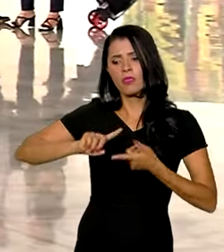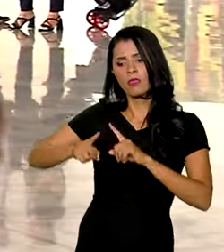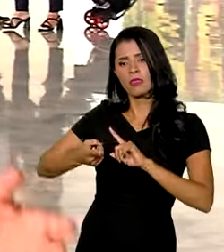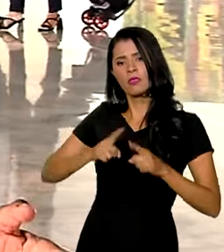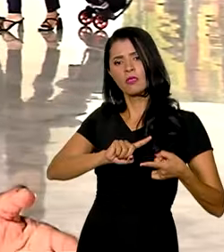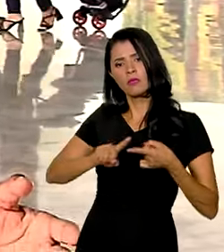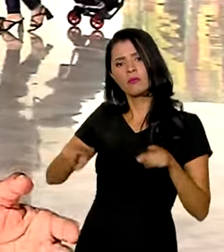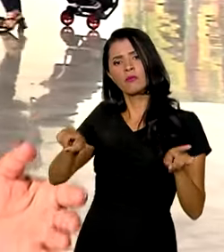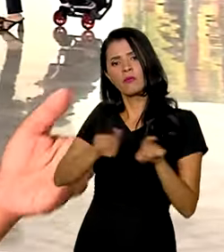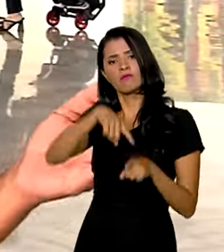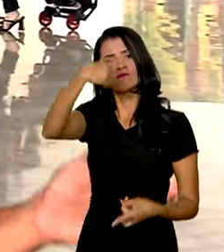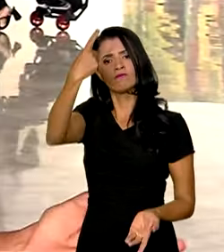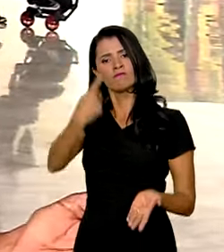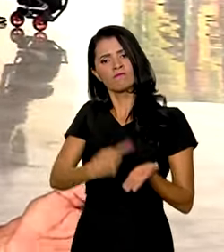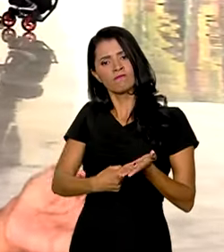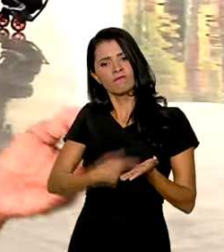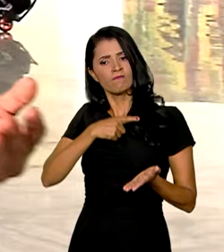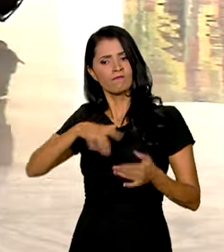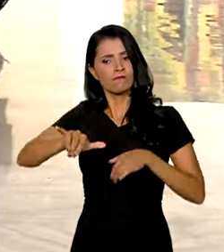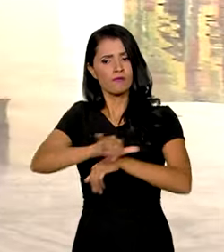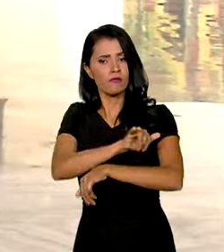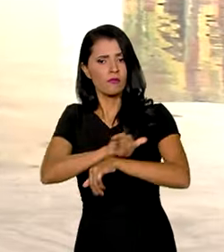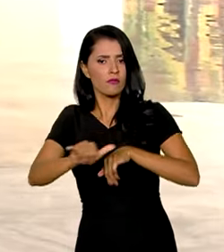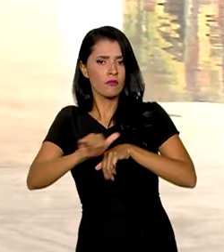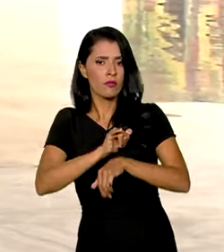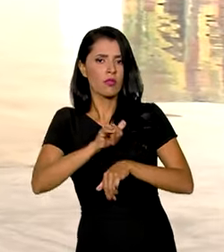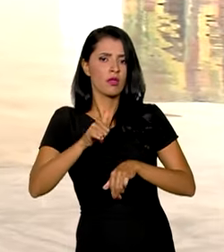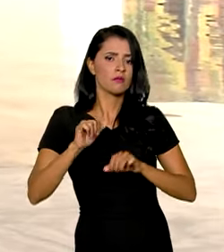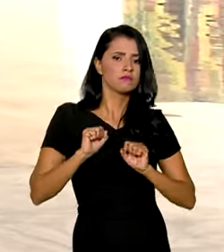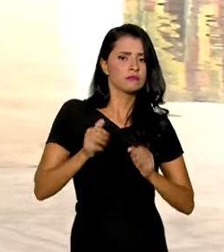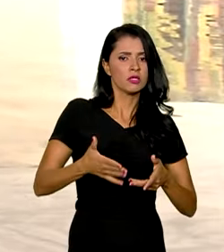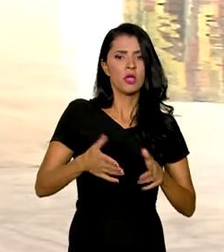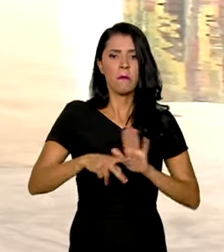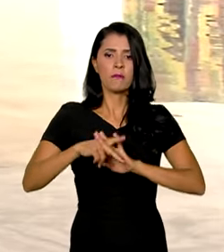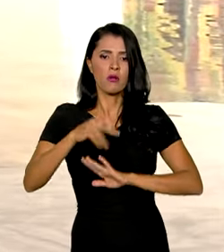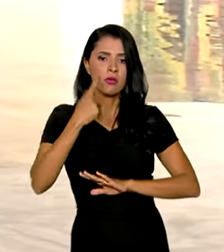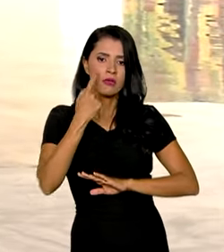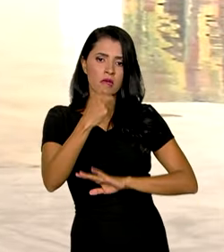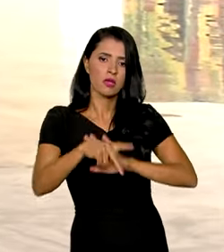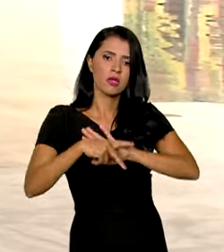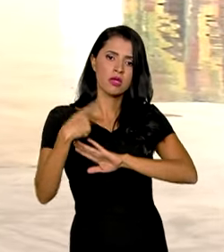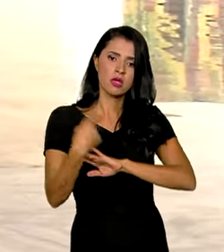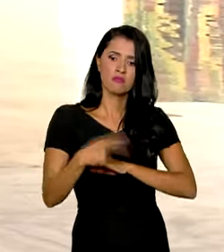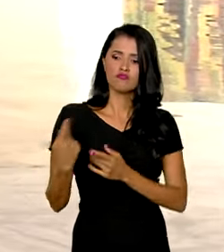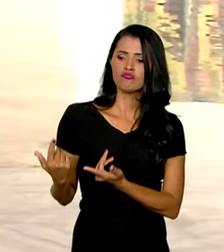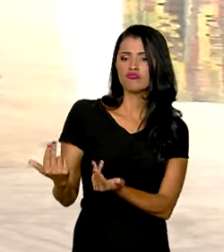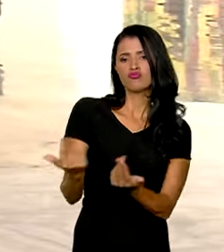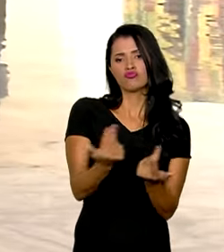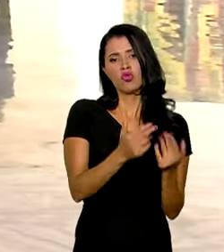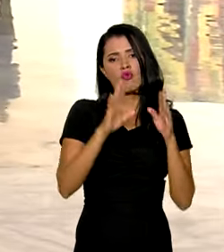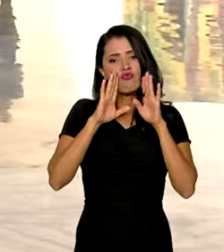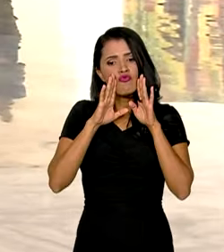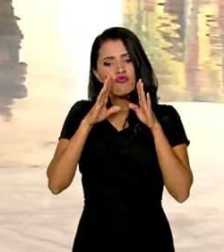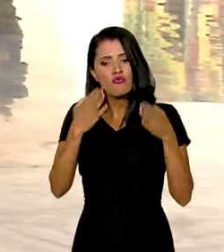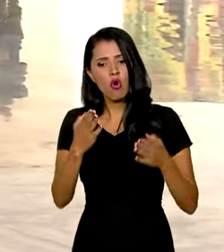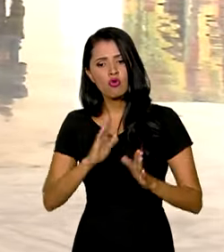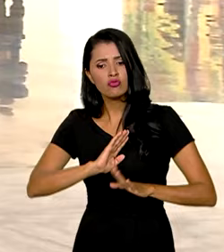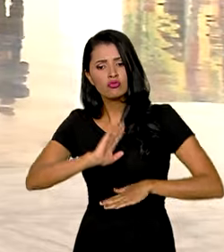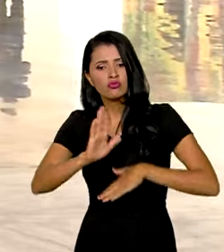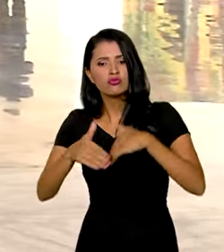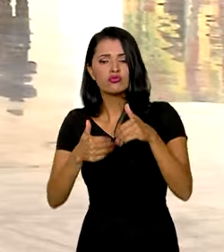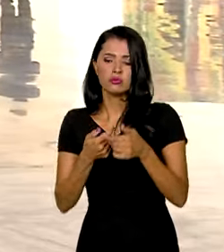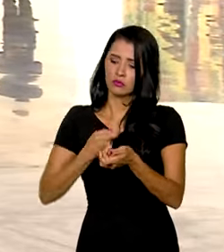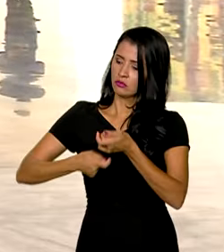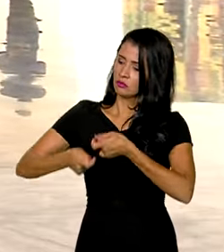negociação e a pactuação de estratégias e de ações de interesses prioritários comuns, com foco no